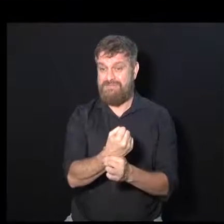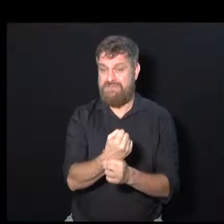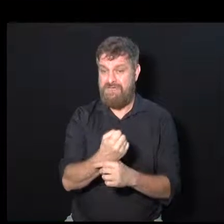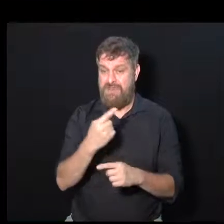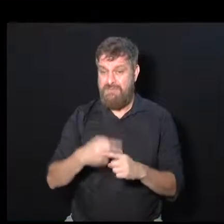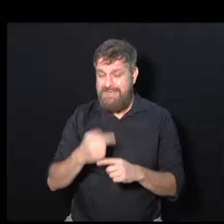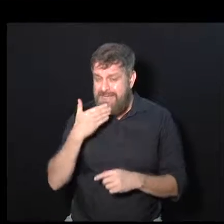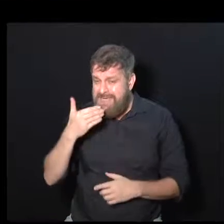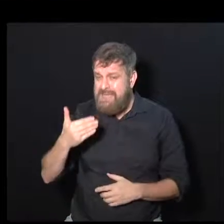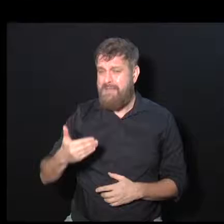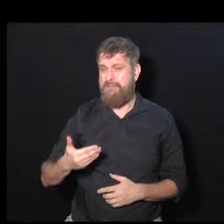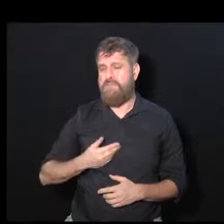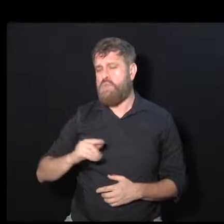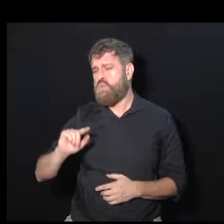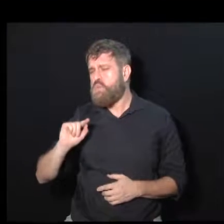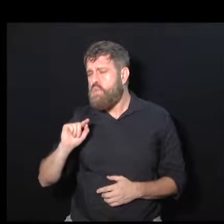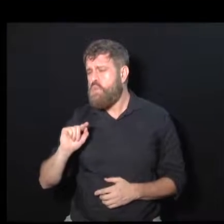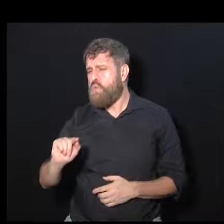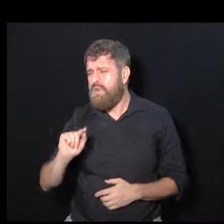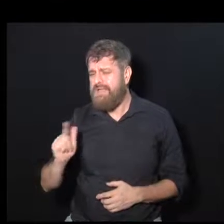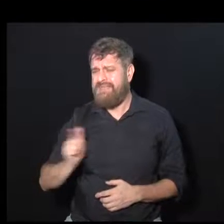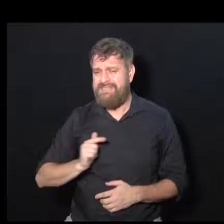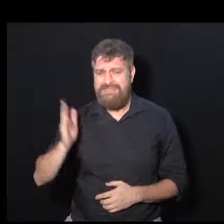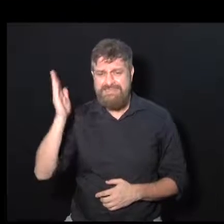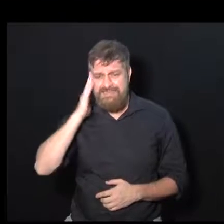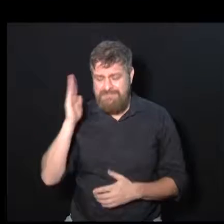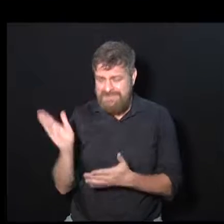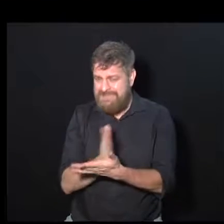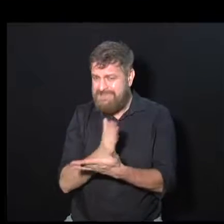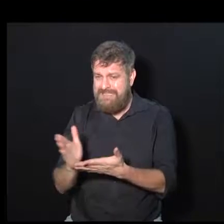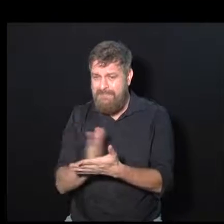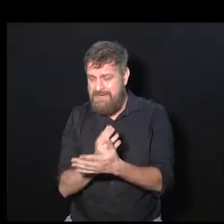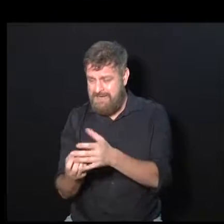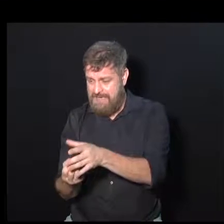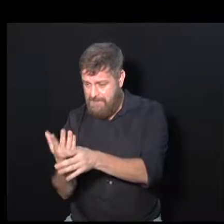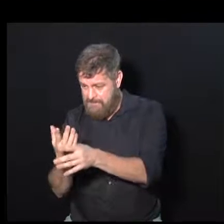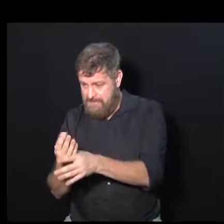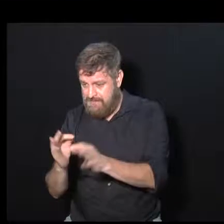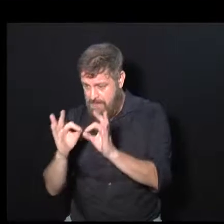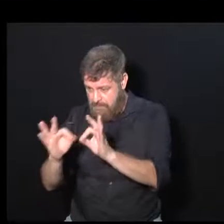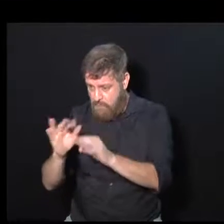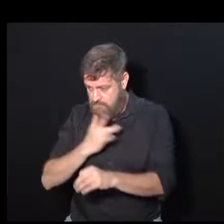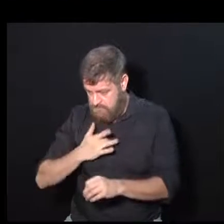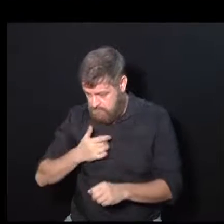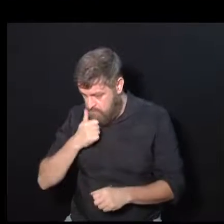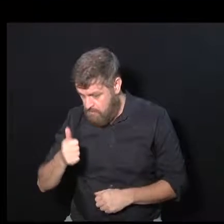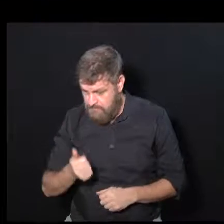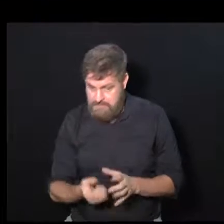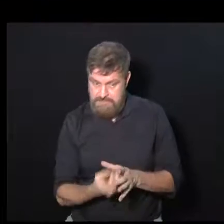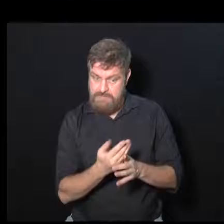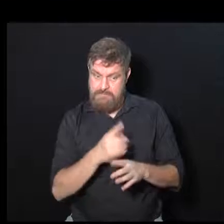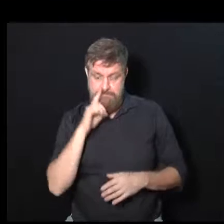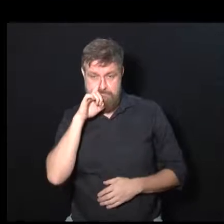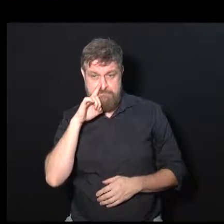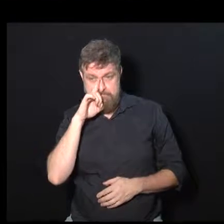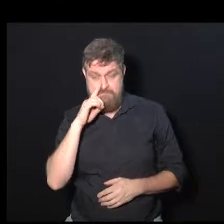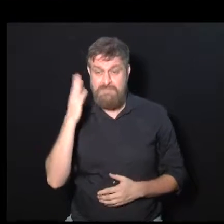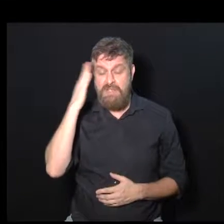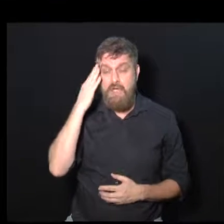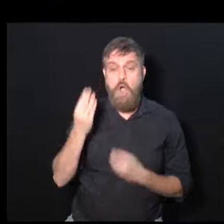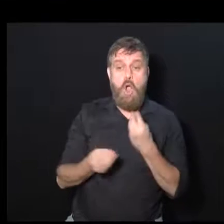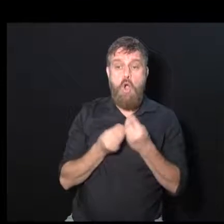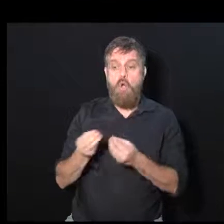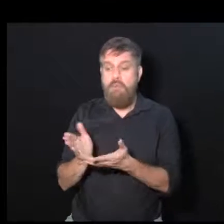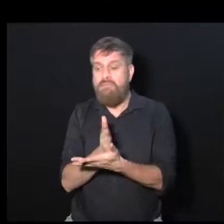pediam muito, diferenciar as plantas medicinais, como poderia ser indicado